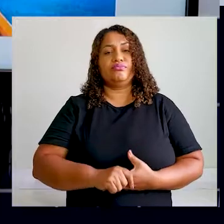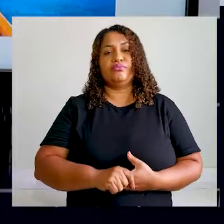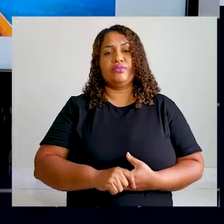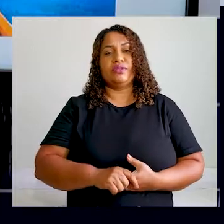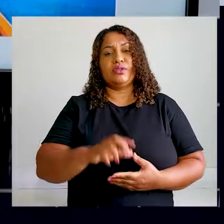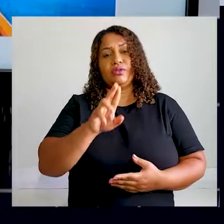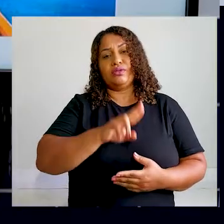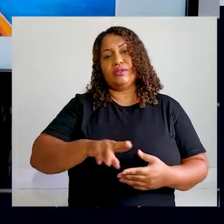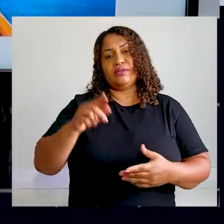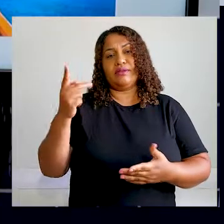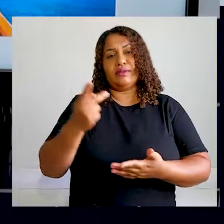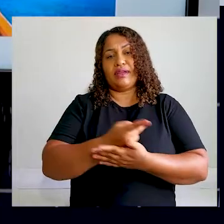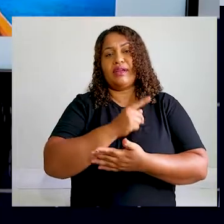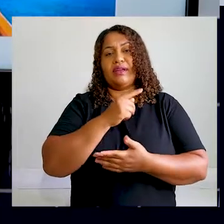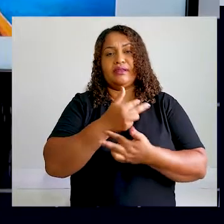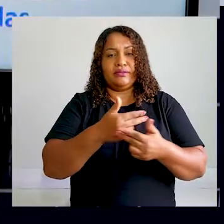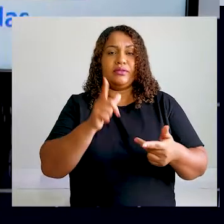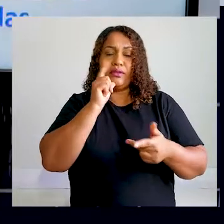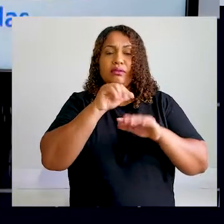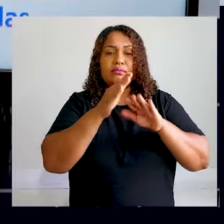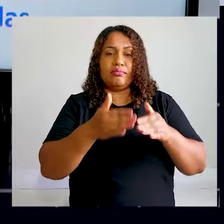uso insustentável do mar.